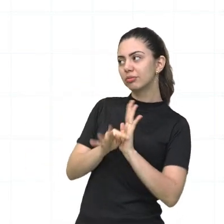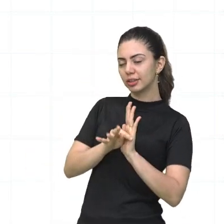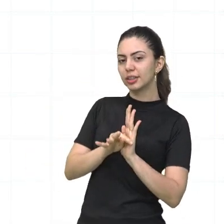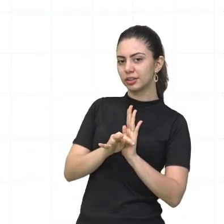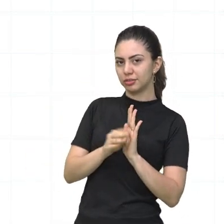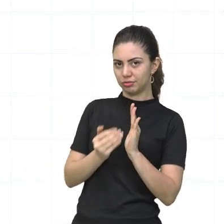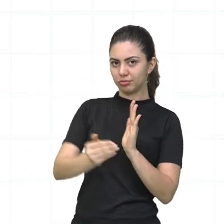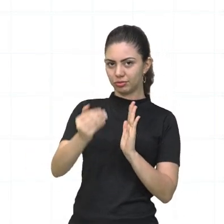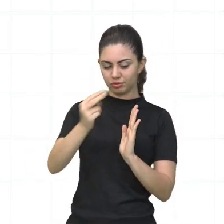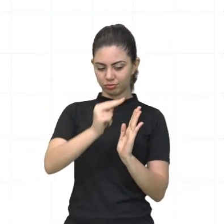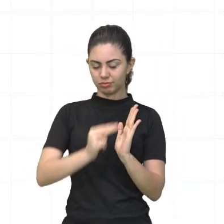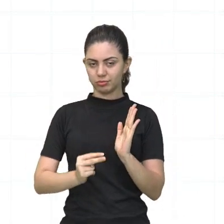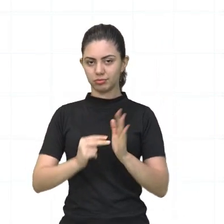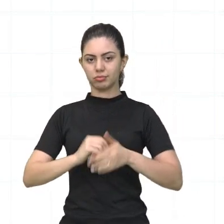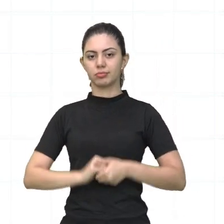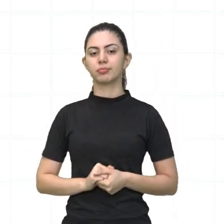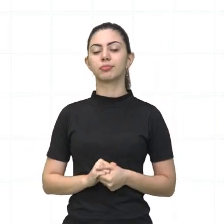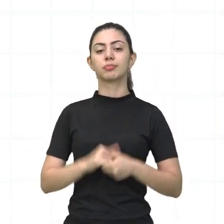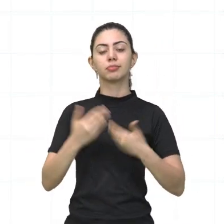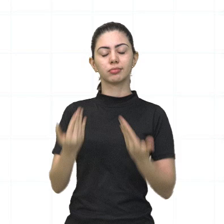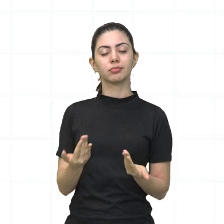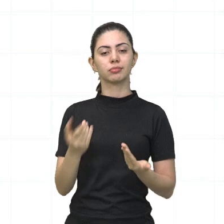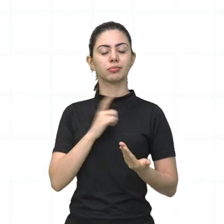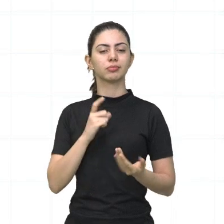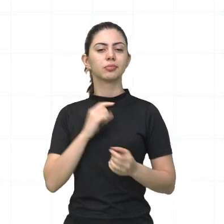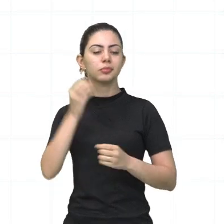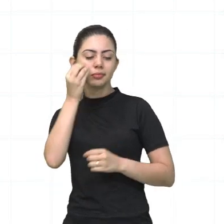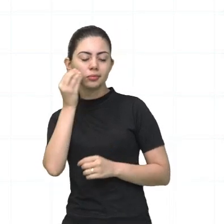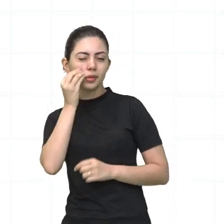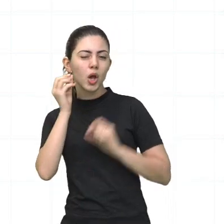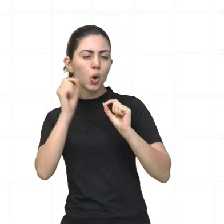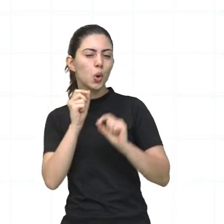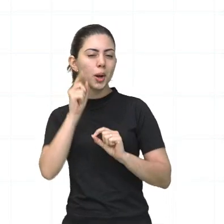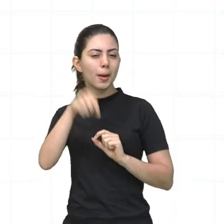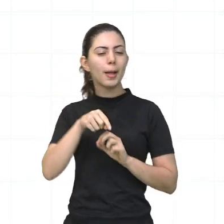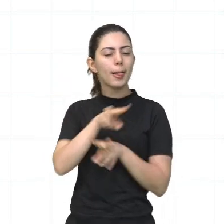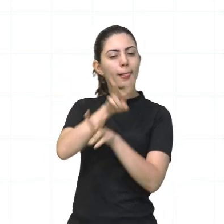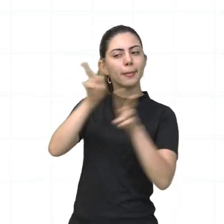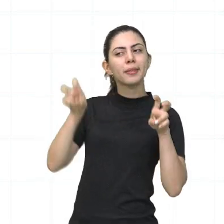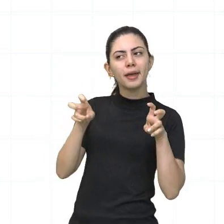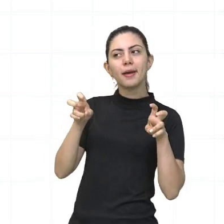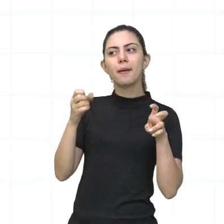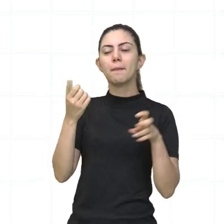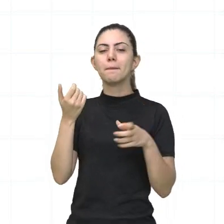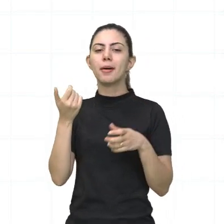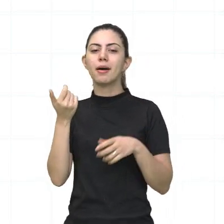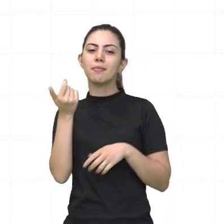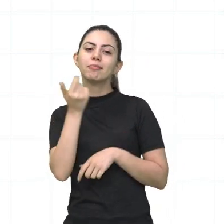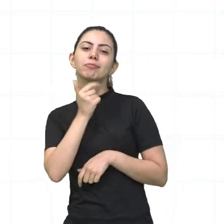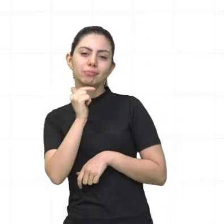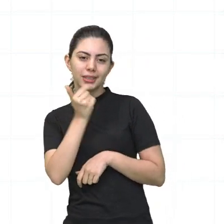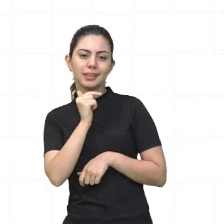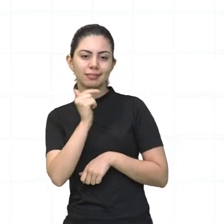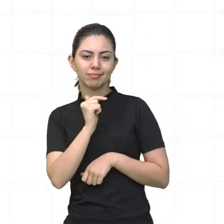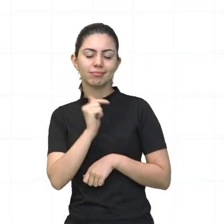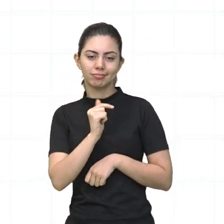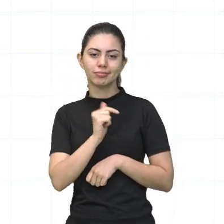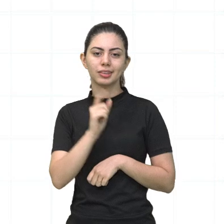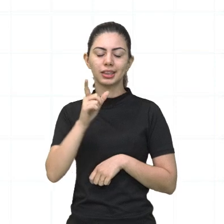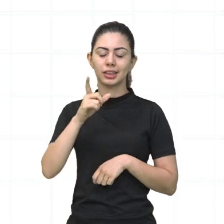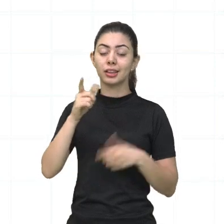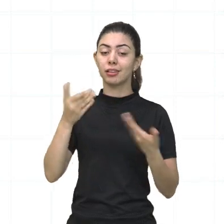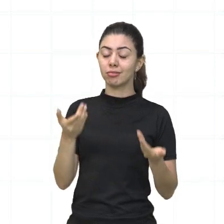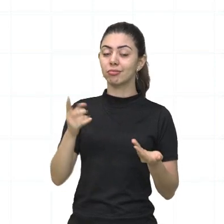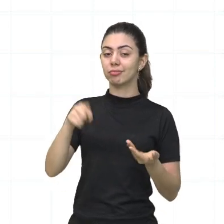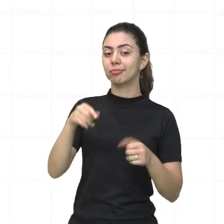o que nós temos aí, ele vai tentar trazer essa temática de uma forma mais bem-humorada, o que é uma técnica,